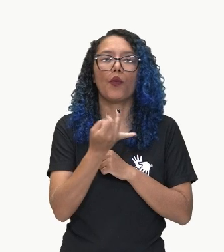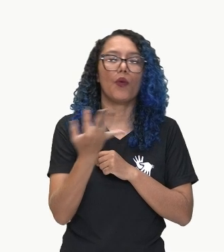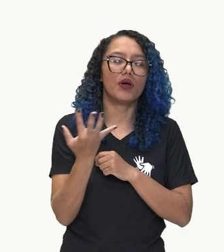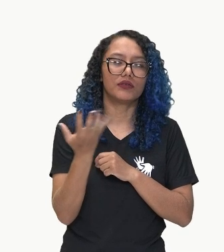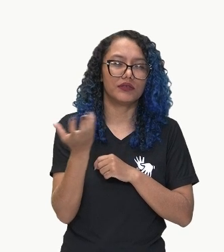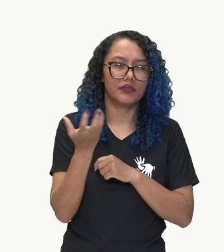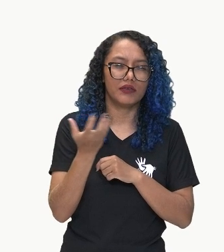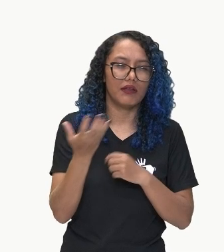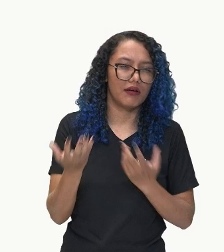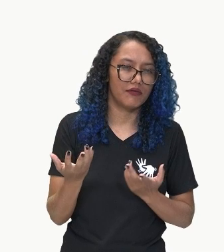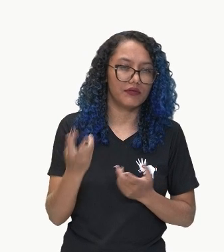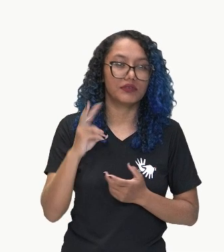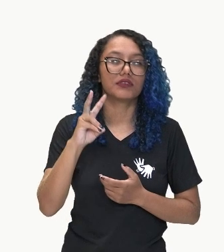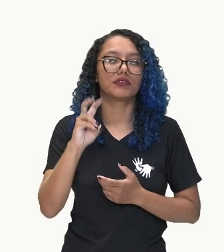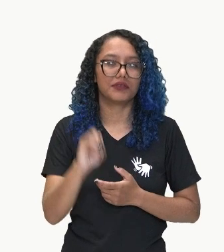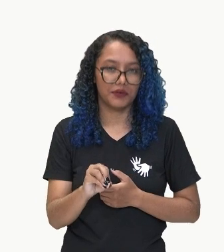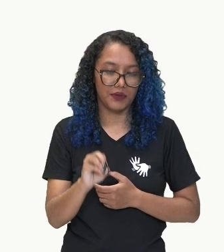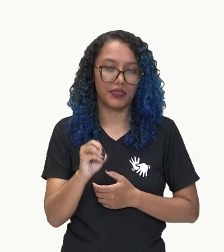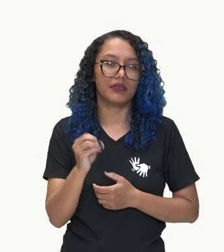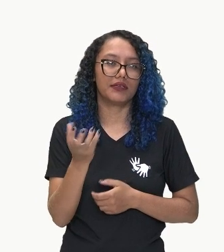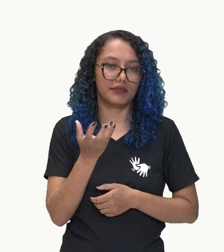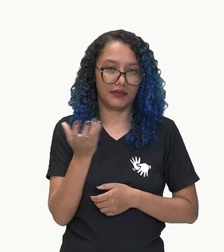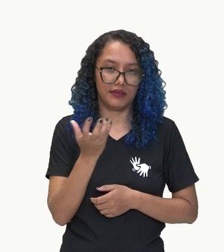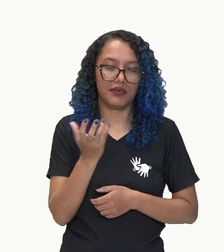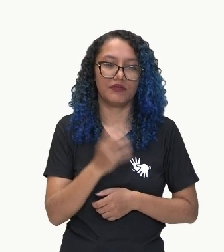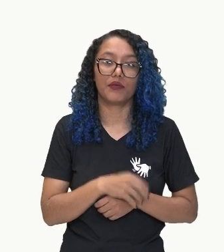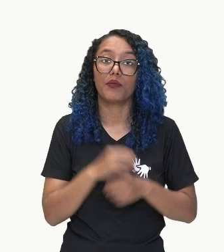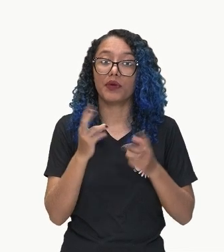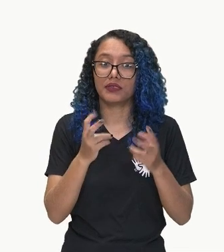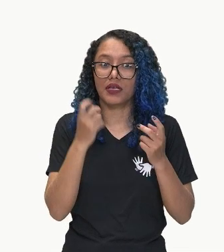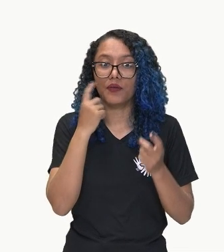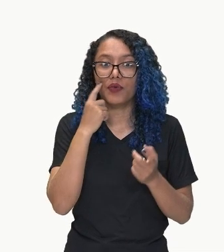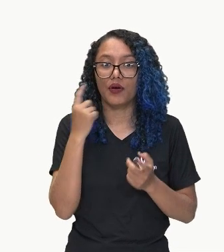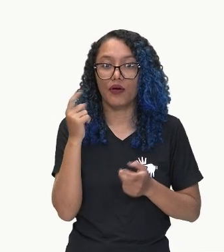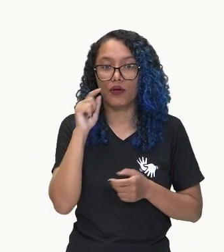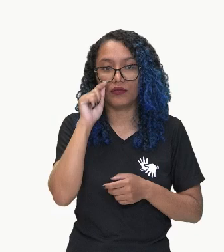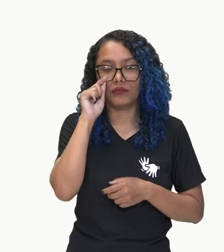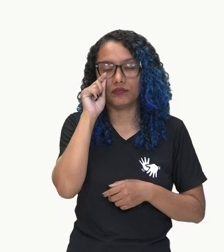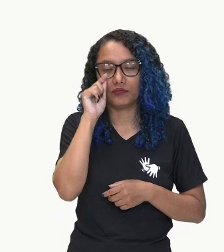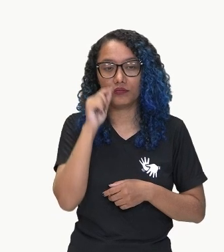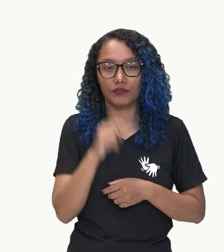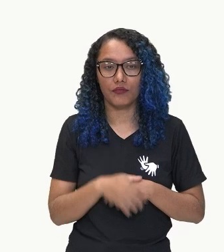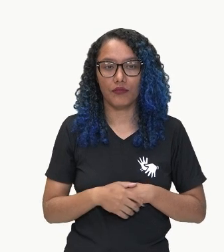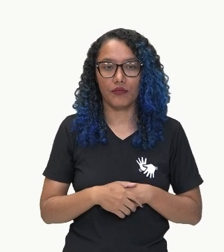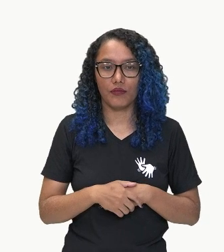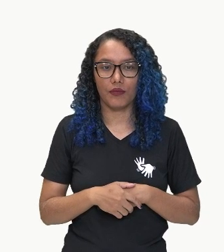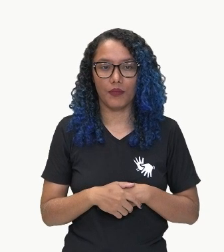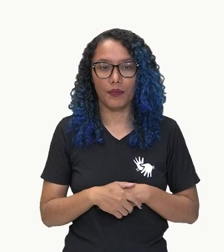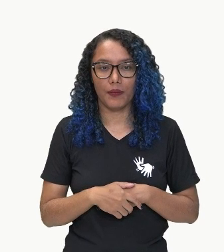centavos. Perceba de novo, ó, meio vai